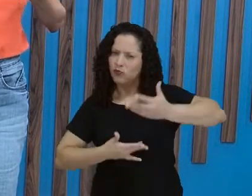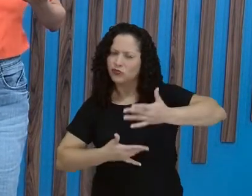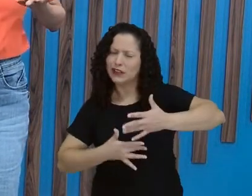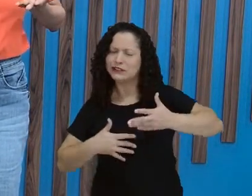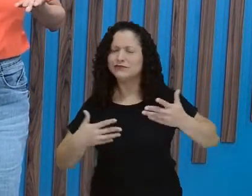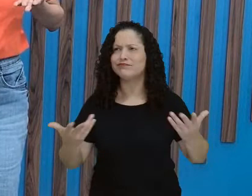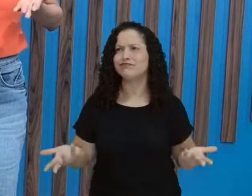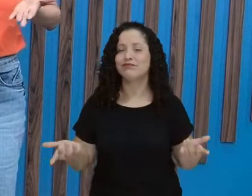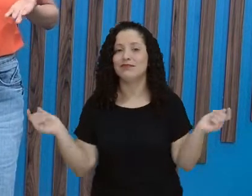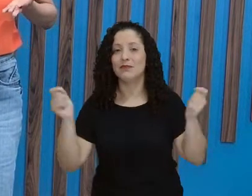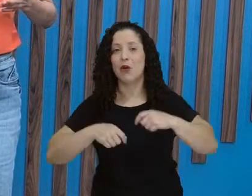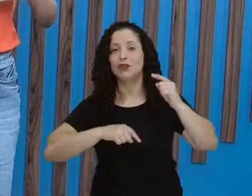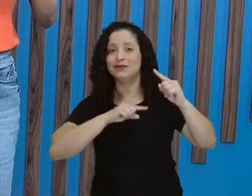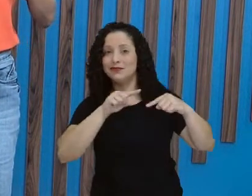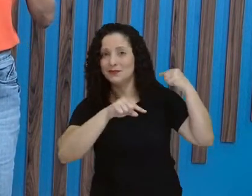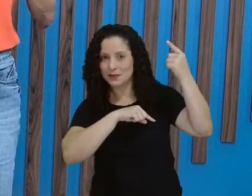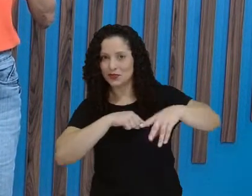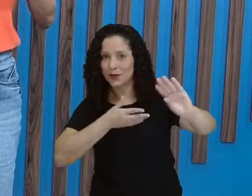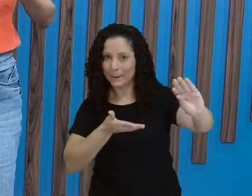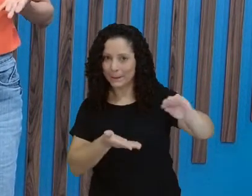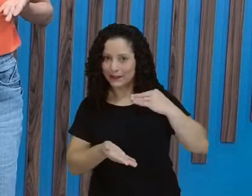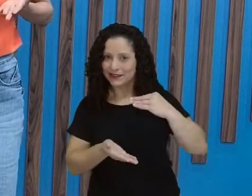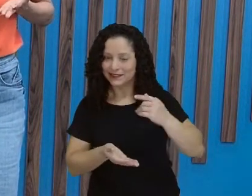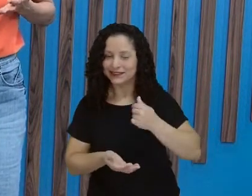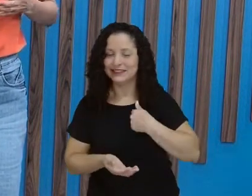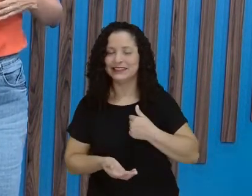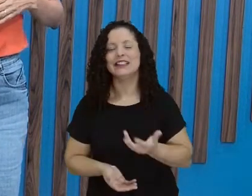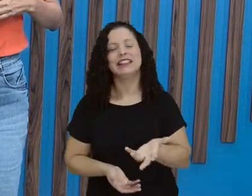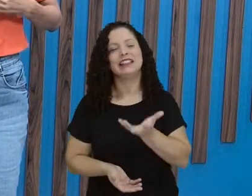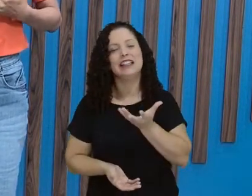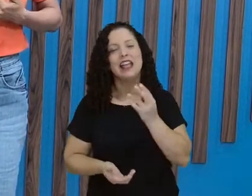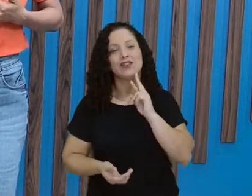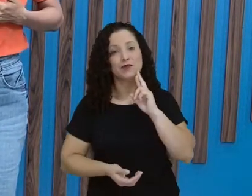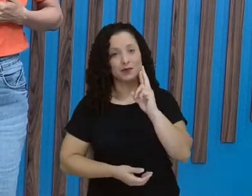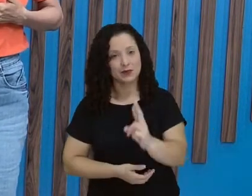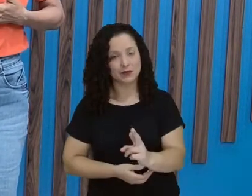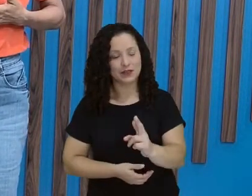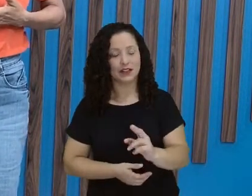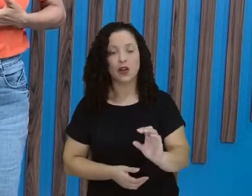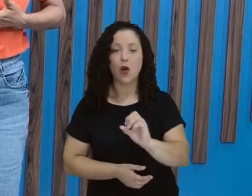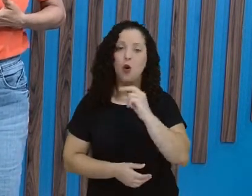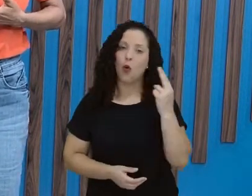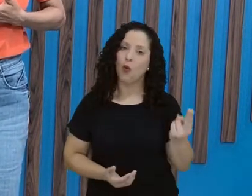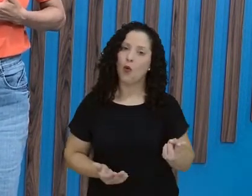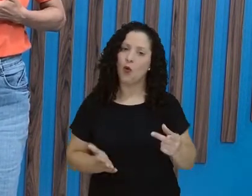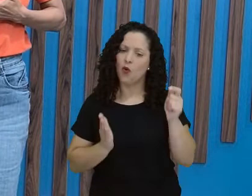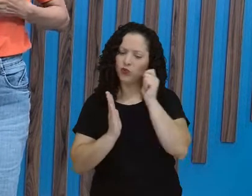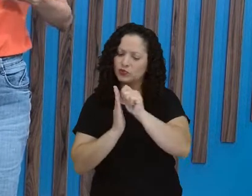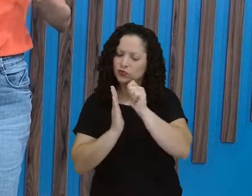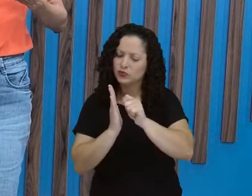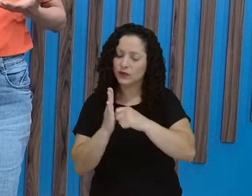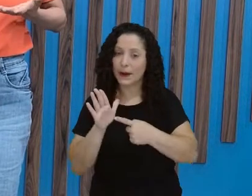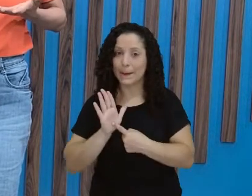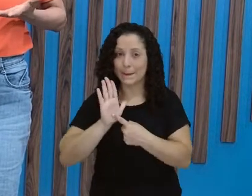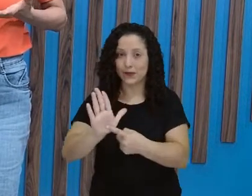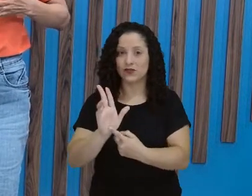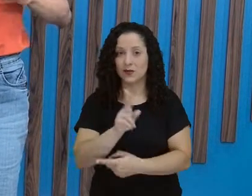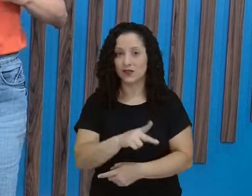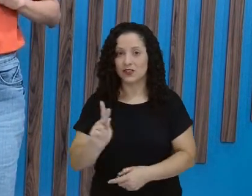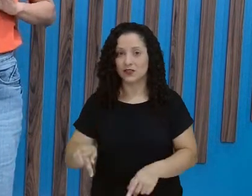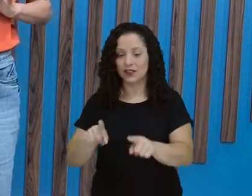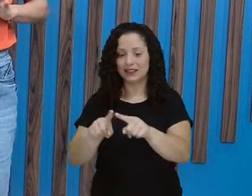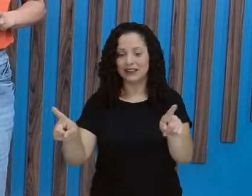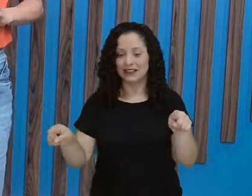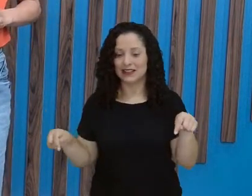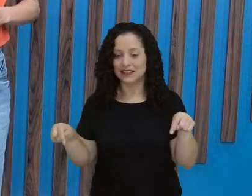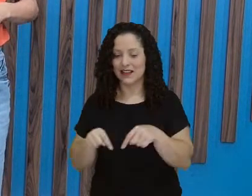envia as dúvidas e a gente tenta responder. Ou então você leva também para a sua professora em sala de aula e